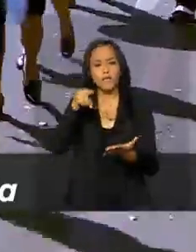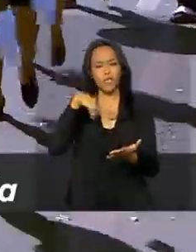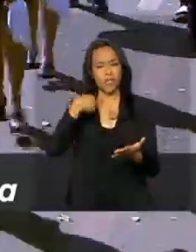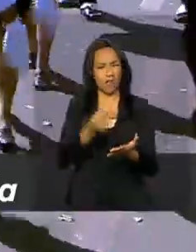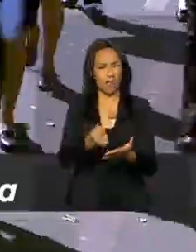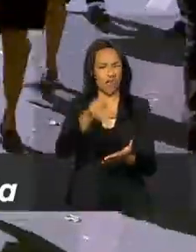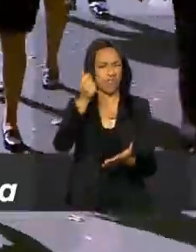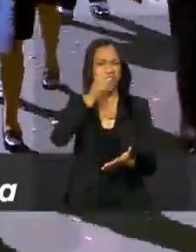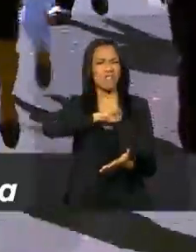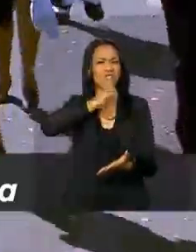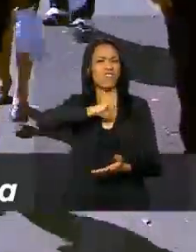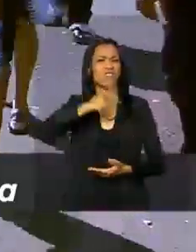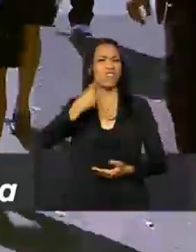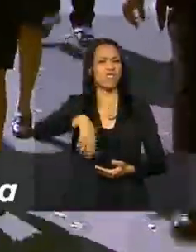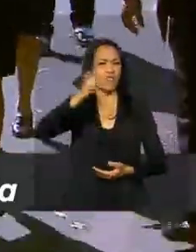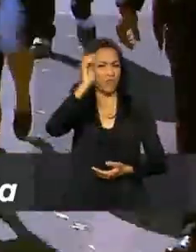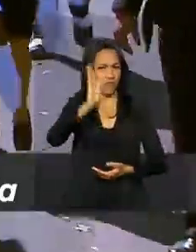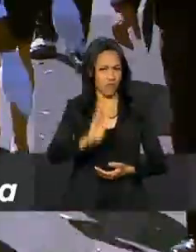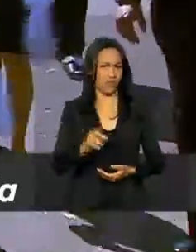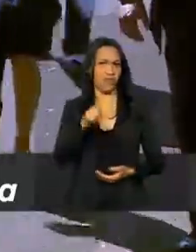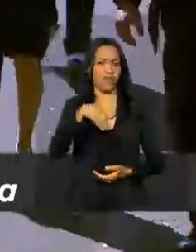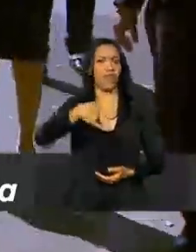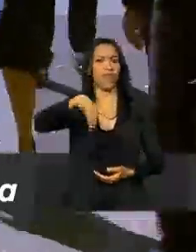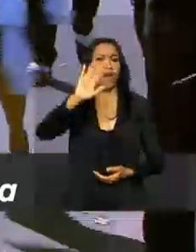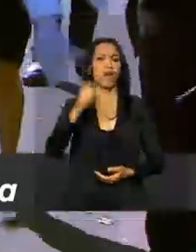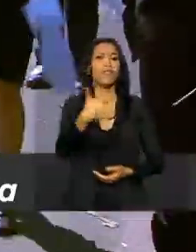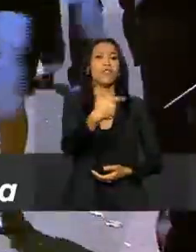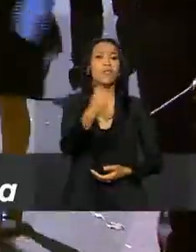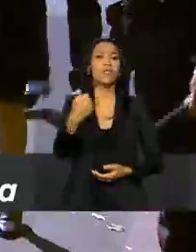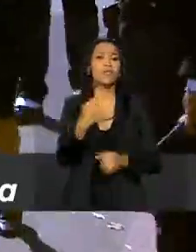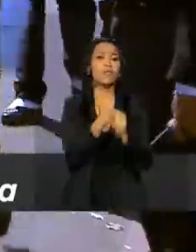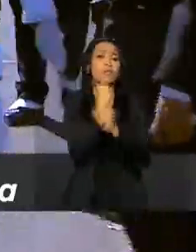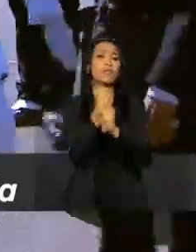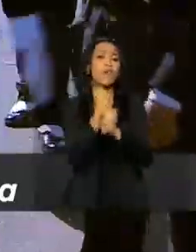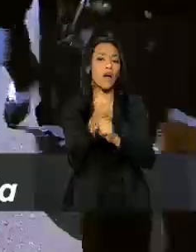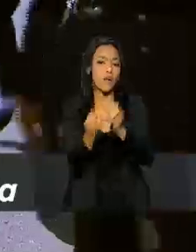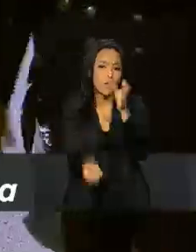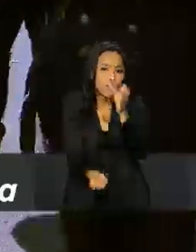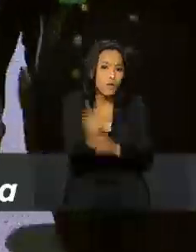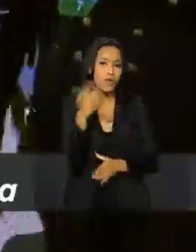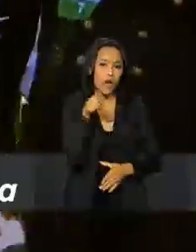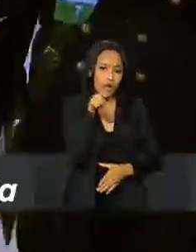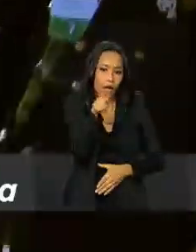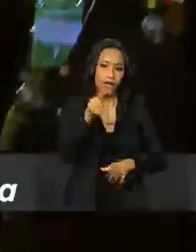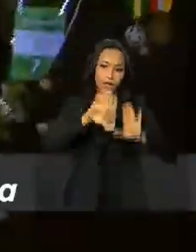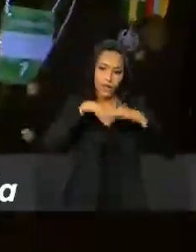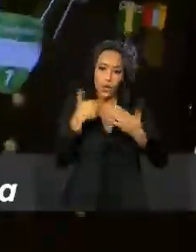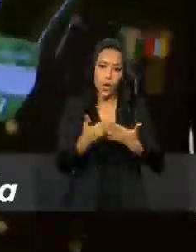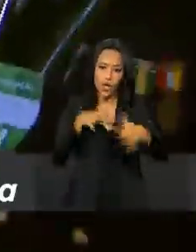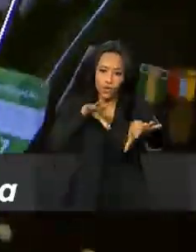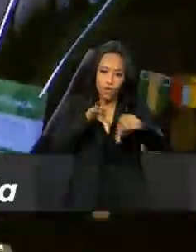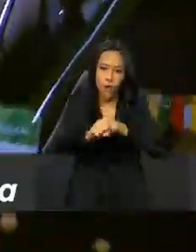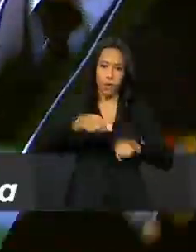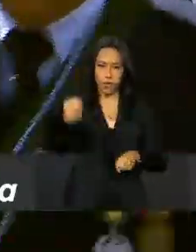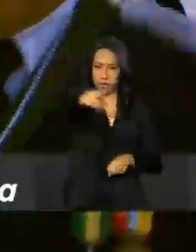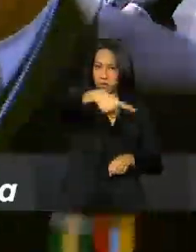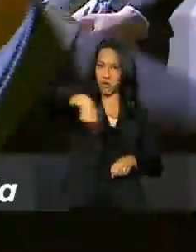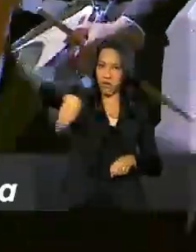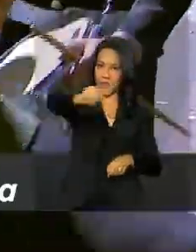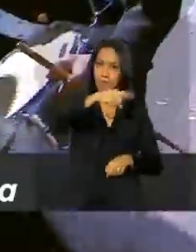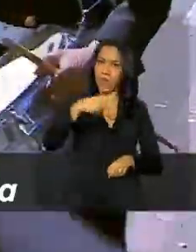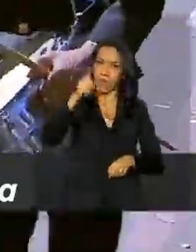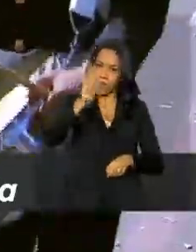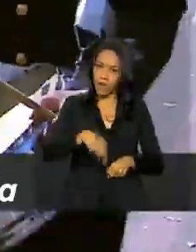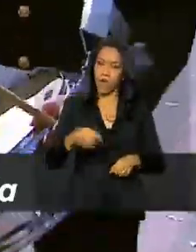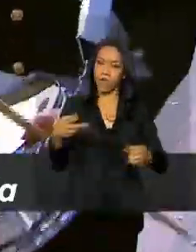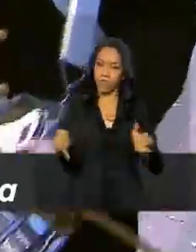antiga do Brasil. Ela tem mais de 200 anos de criação. Né? E ela forma os oficiais da